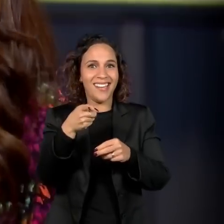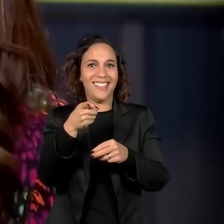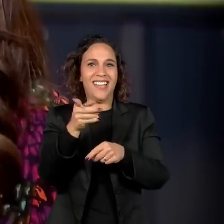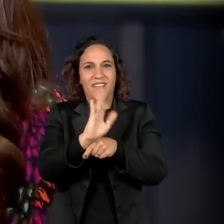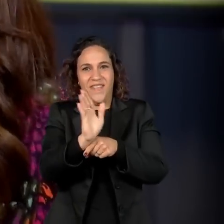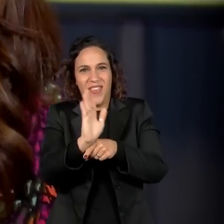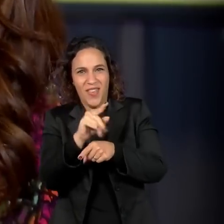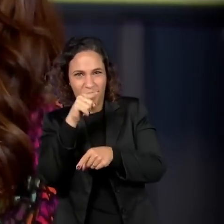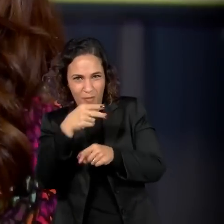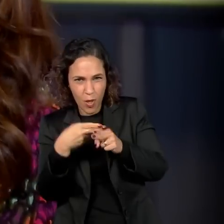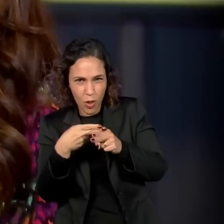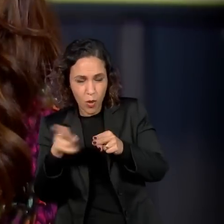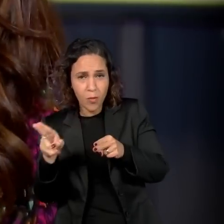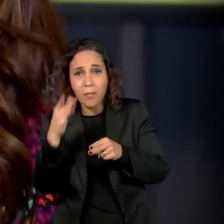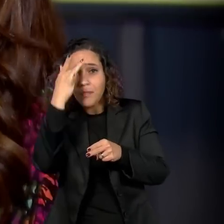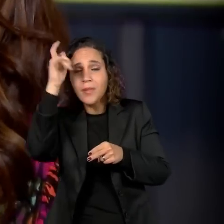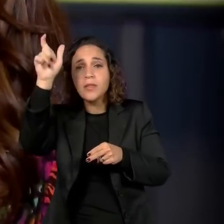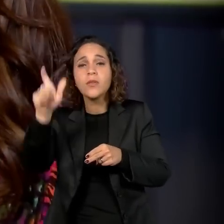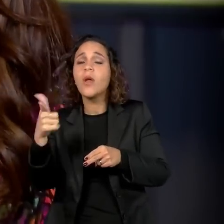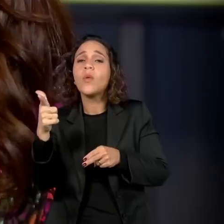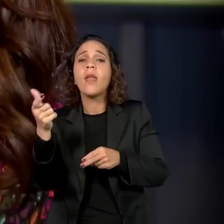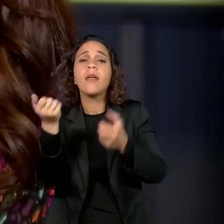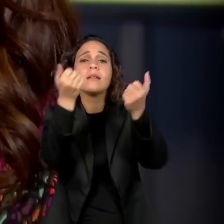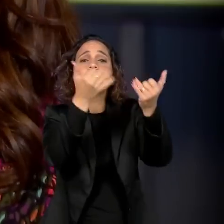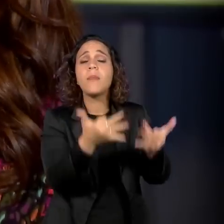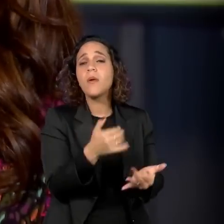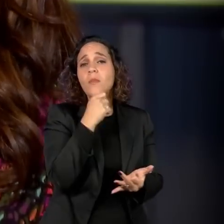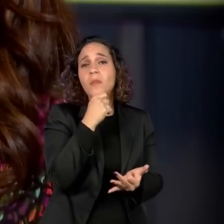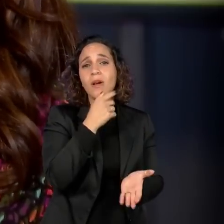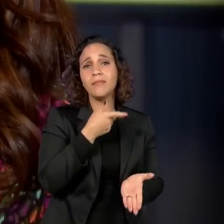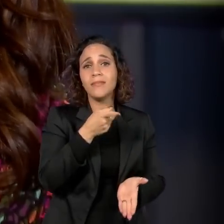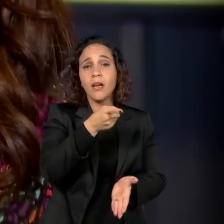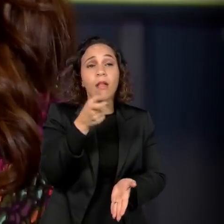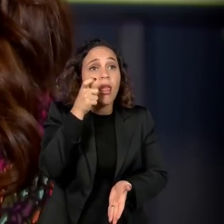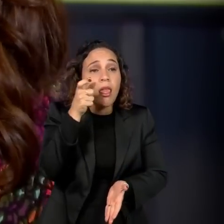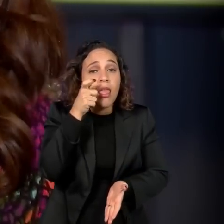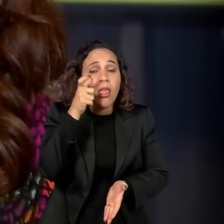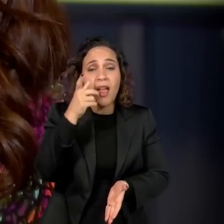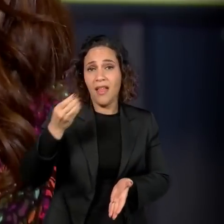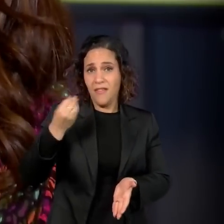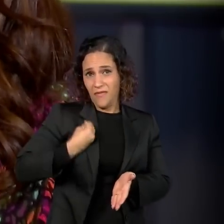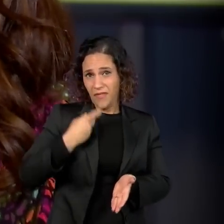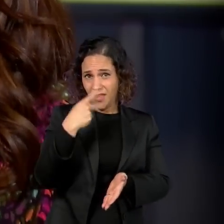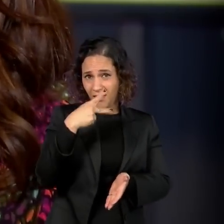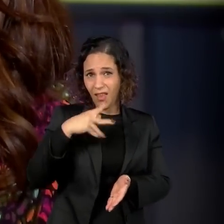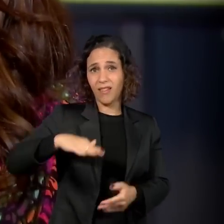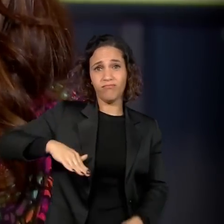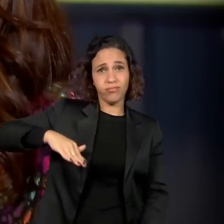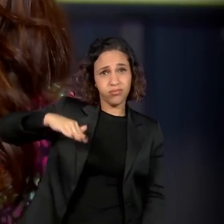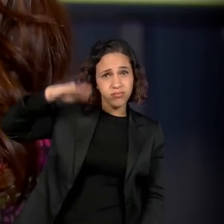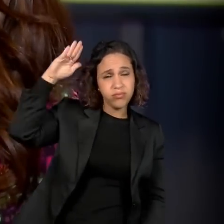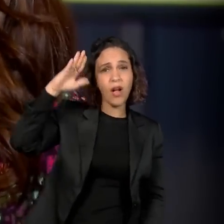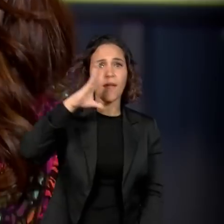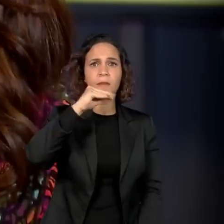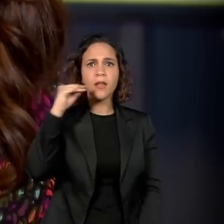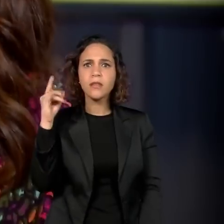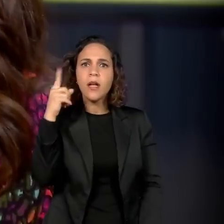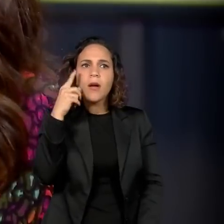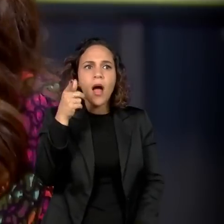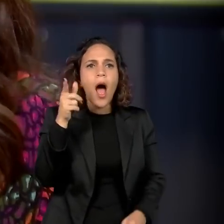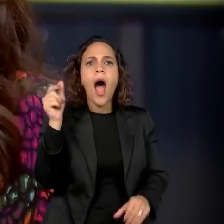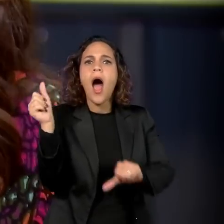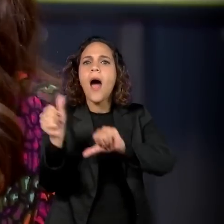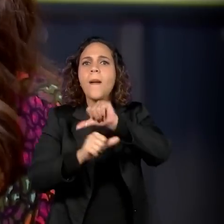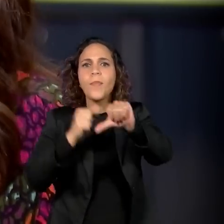tem ninguém ali para dizer para ele que não é assim. Se esse menino ao longo da adolescência dele não vai desmistificando isso,